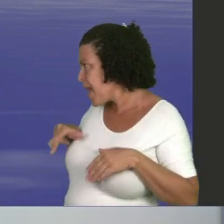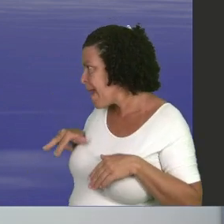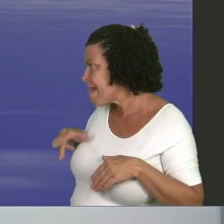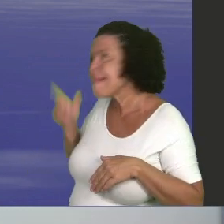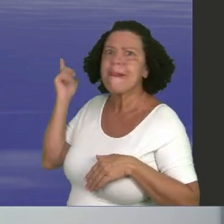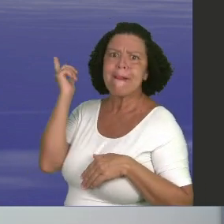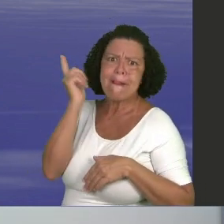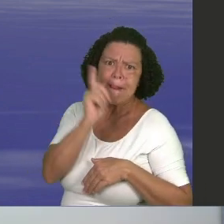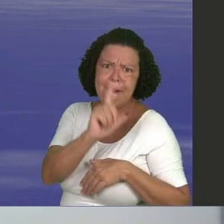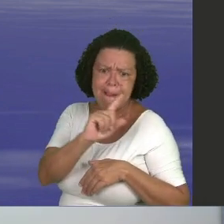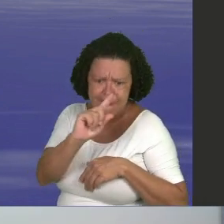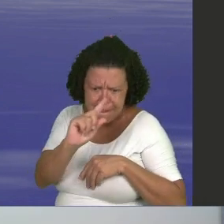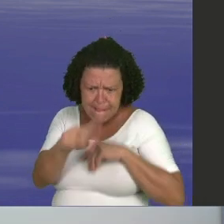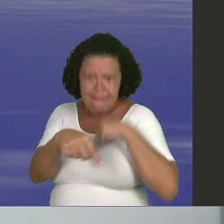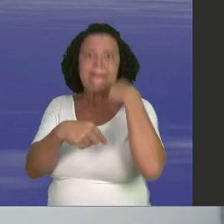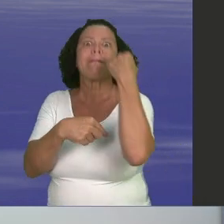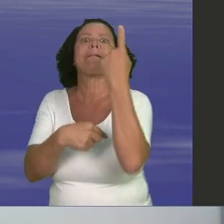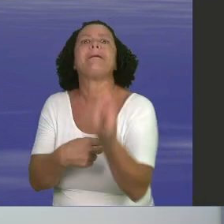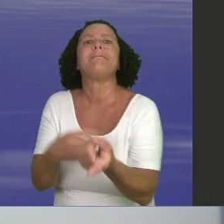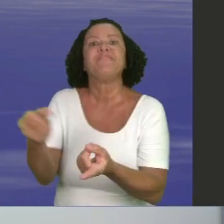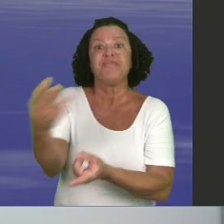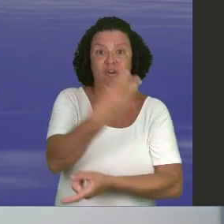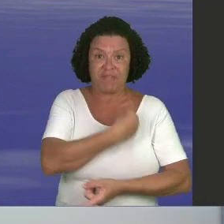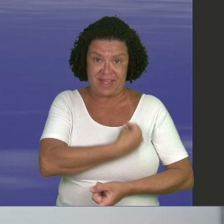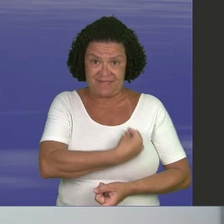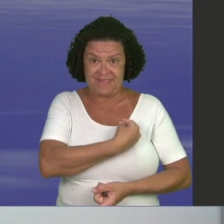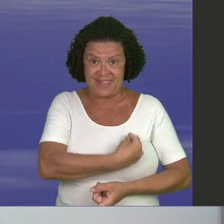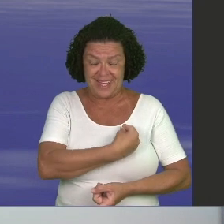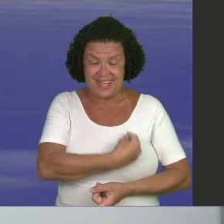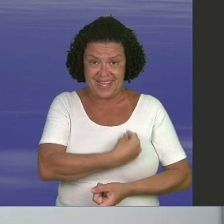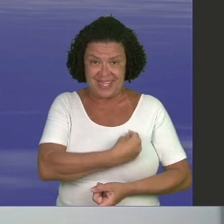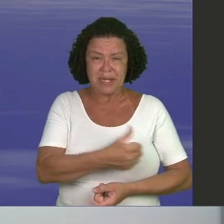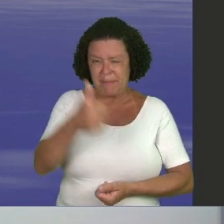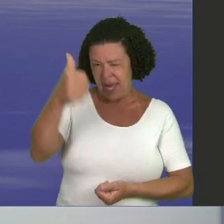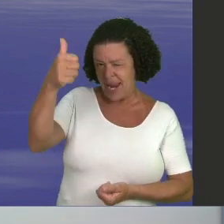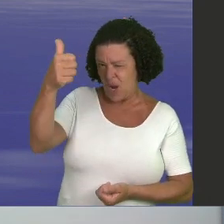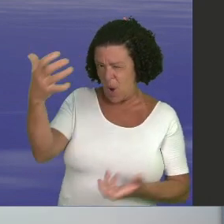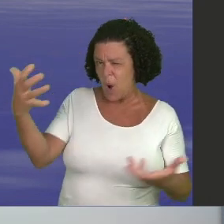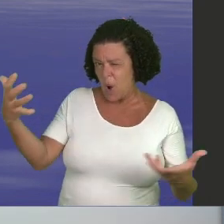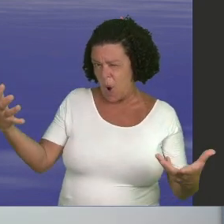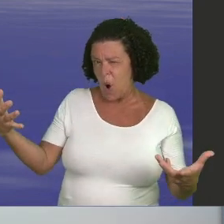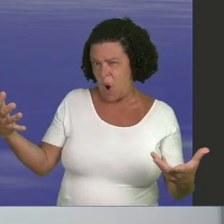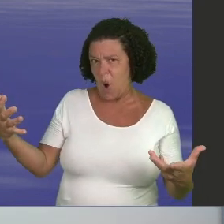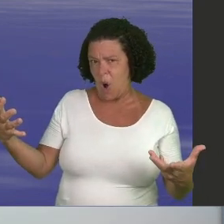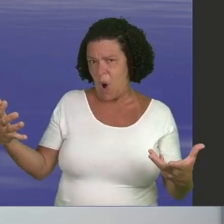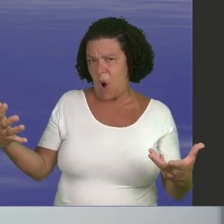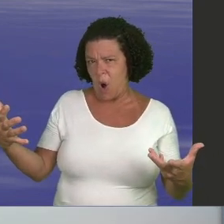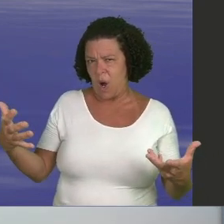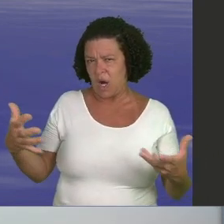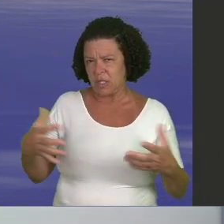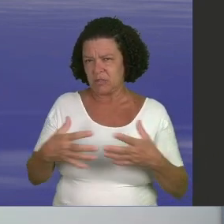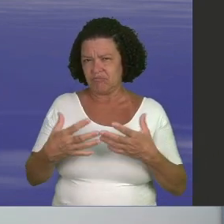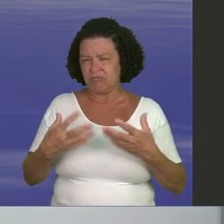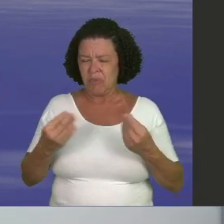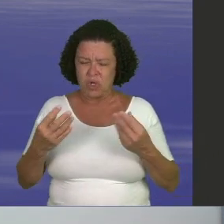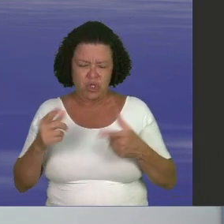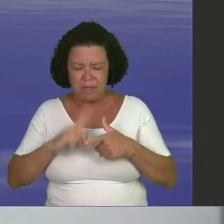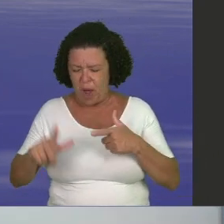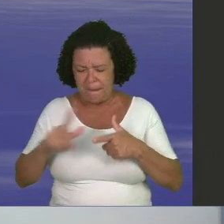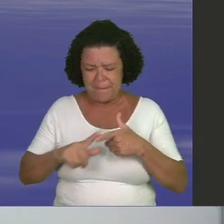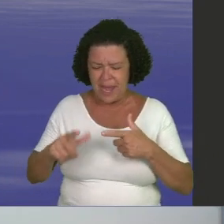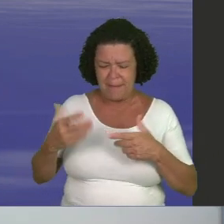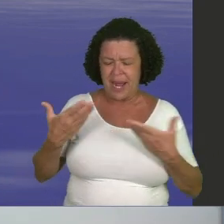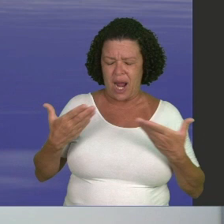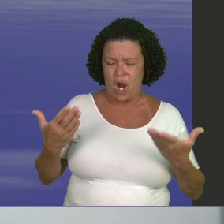vou passar para essa nova vida e uma vida muito melhor depois de tantos percalços nessa